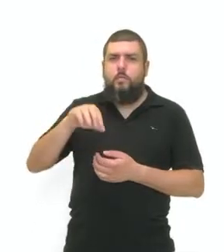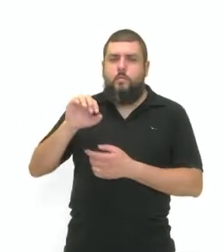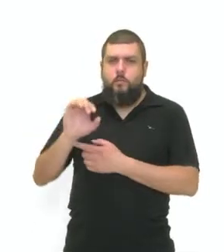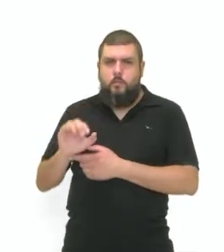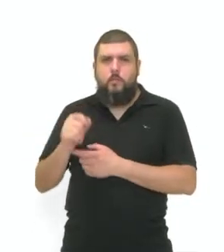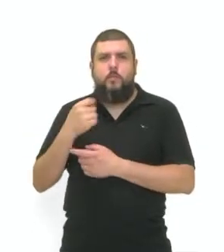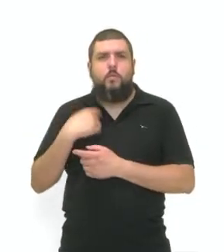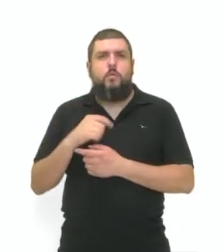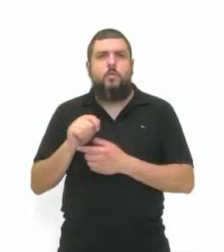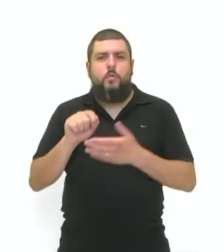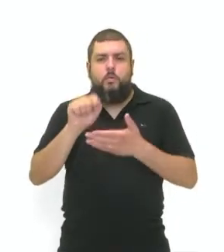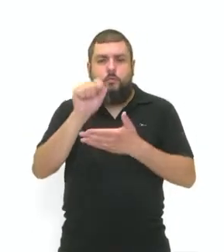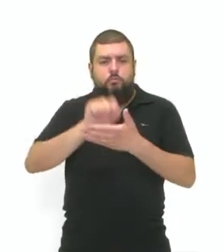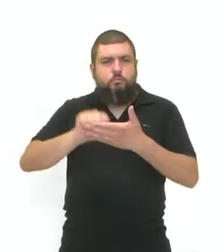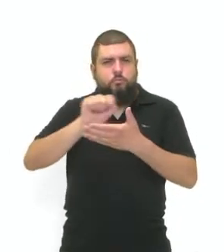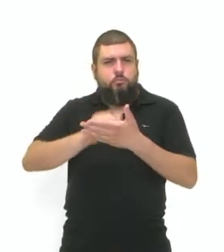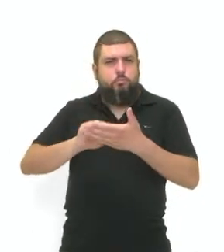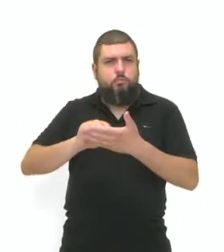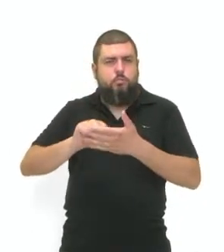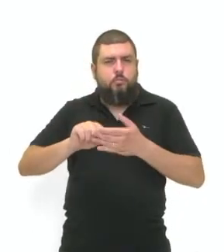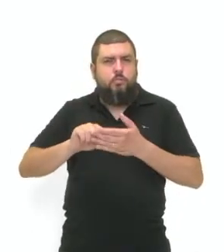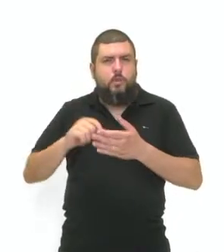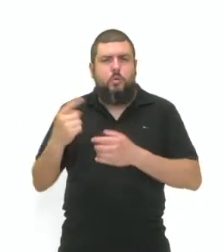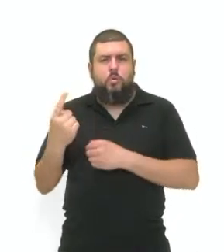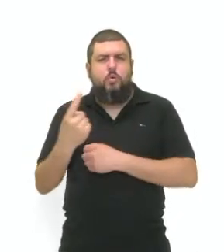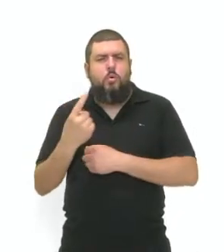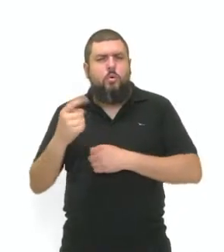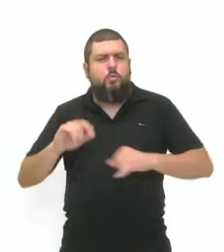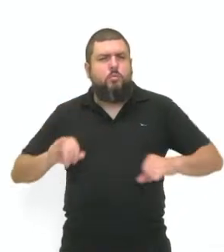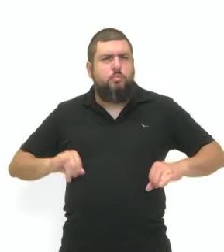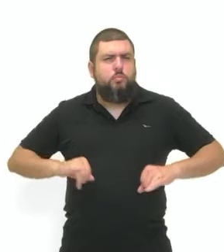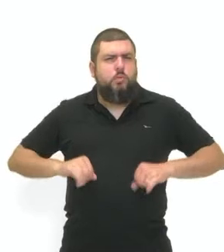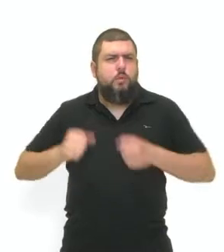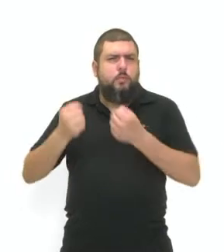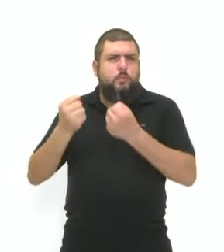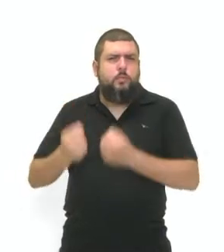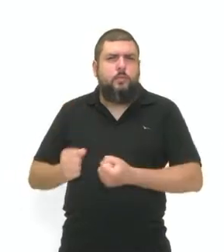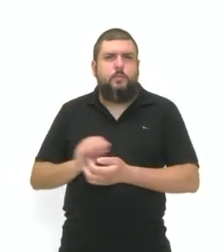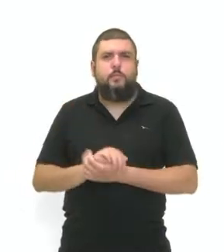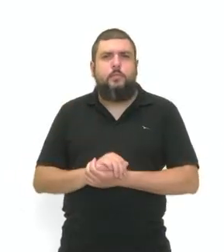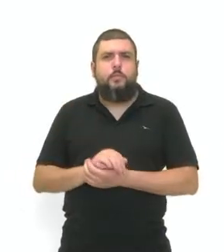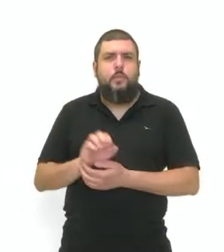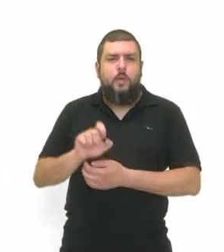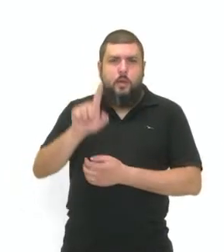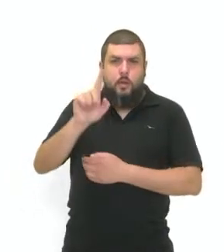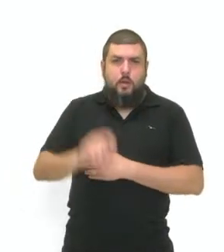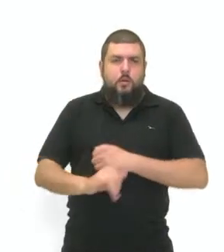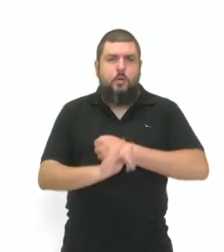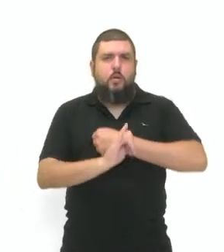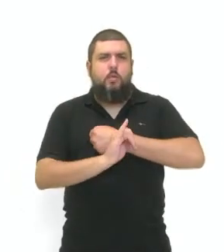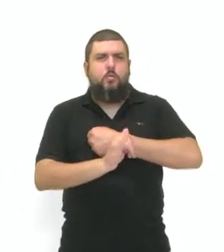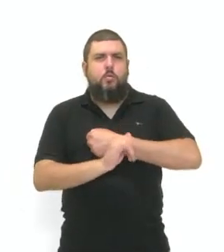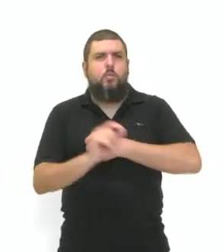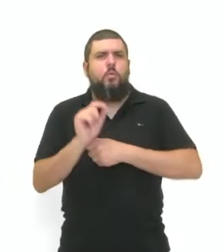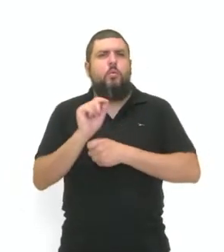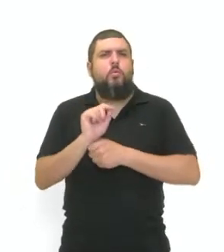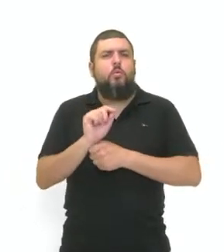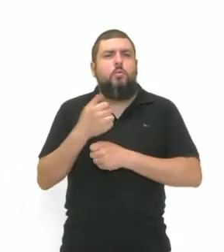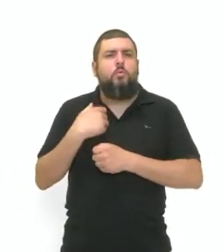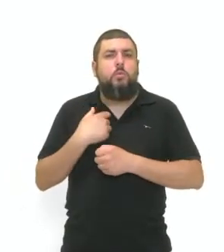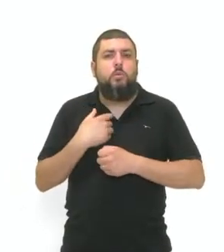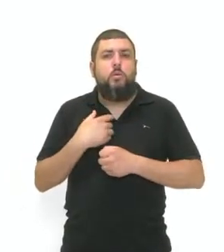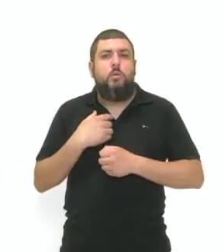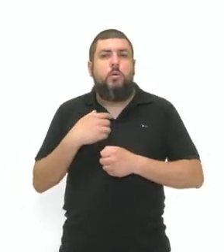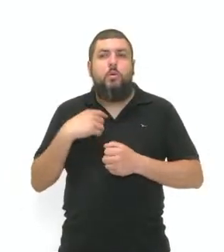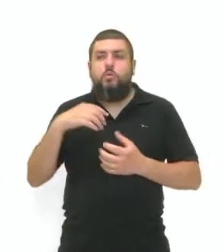sobre a solidão pesada, uma belíssima crônica, talvez em que as barreiras do mundo se fecham sobre